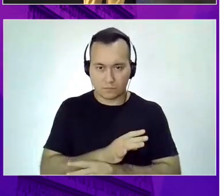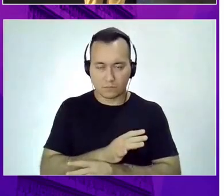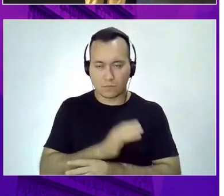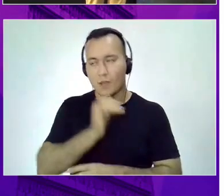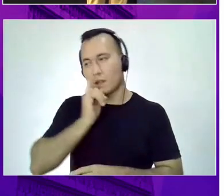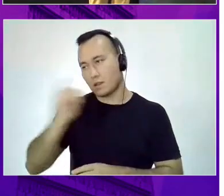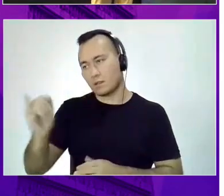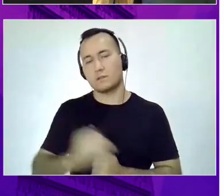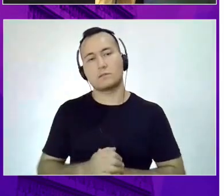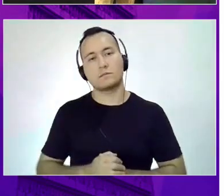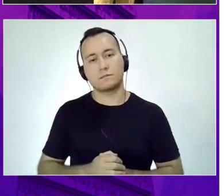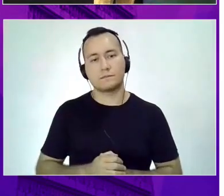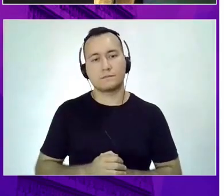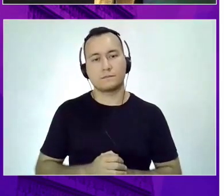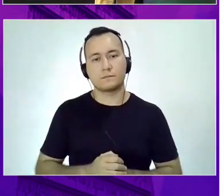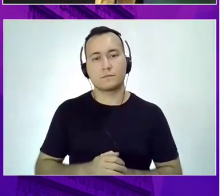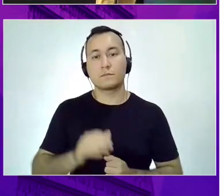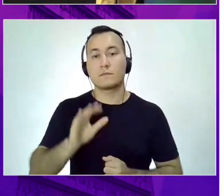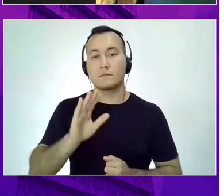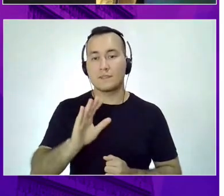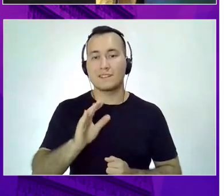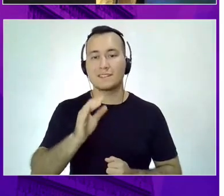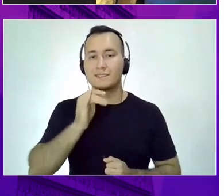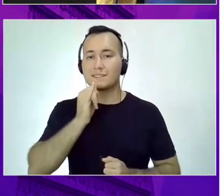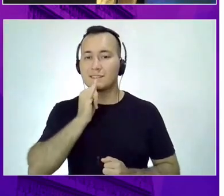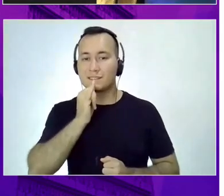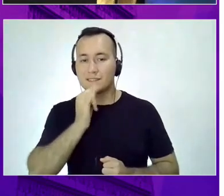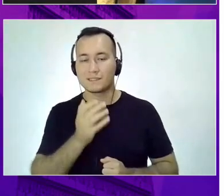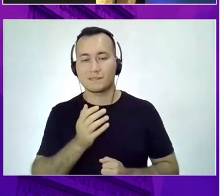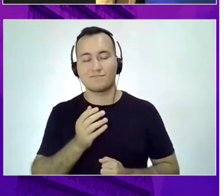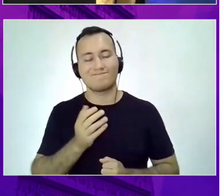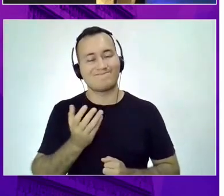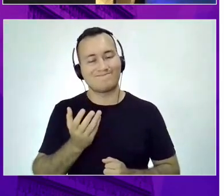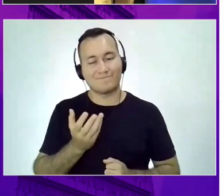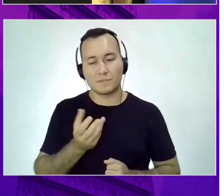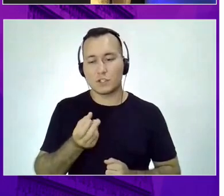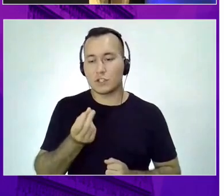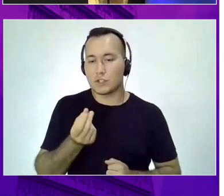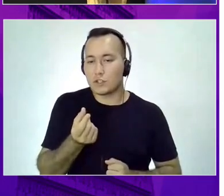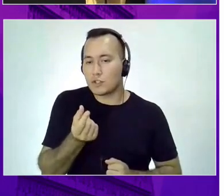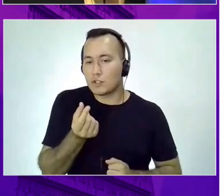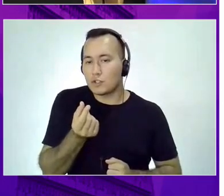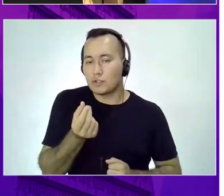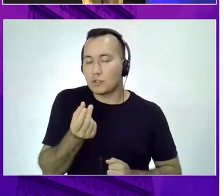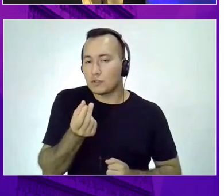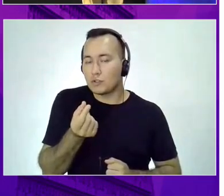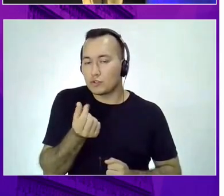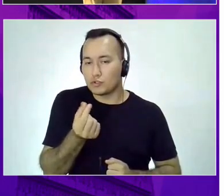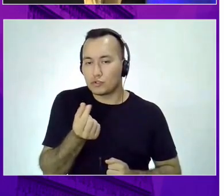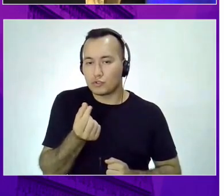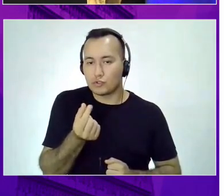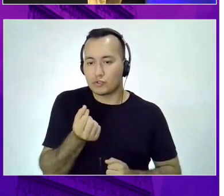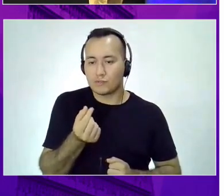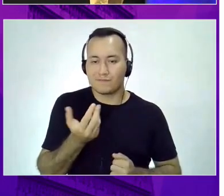o resultado é muito grande, né? Principalmente tendo ali como parâmetro a nuvem, por conta de custos.